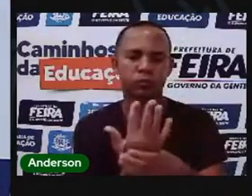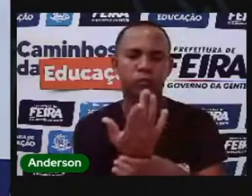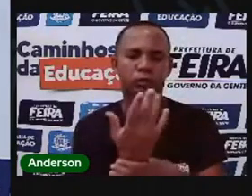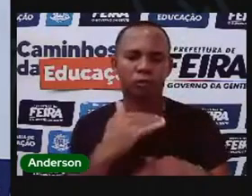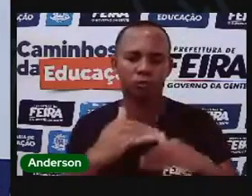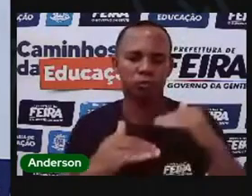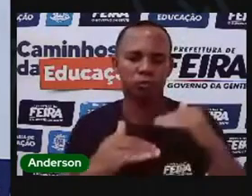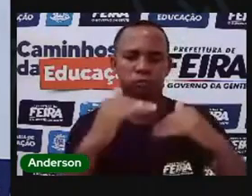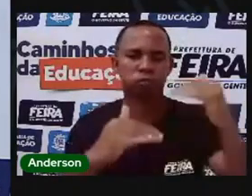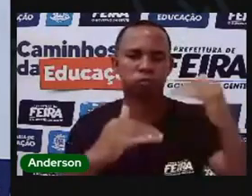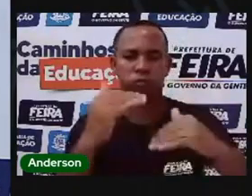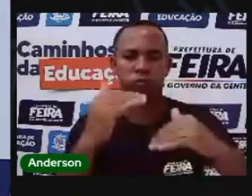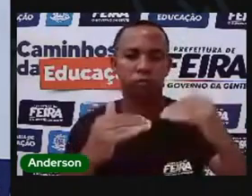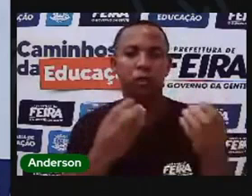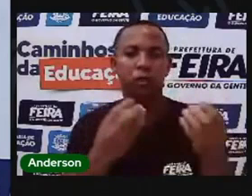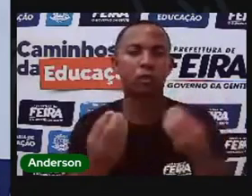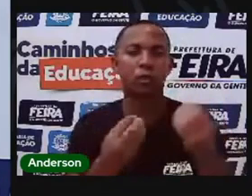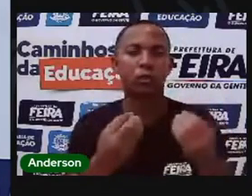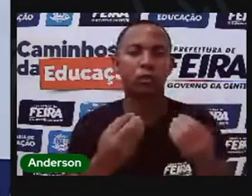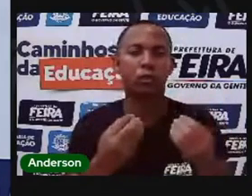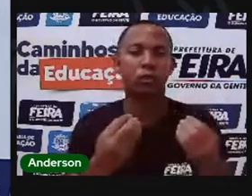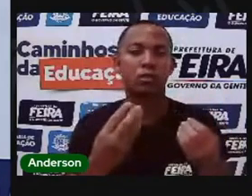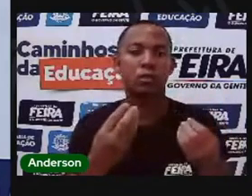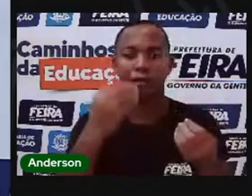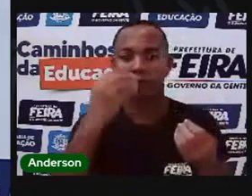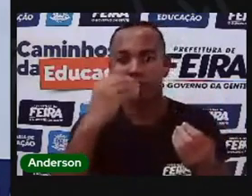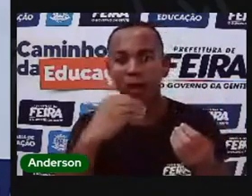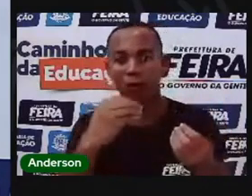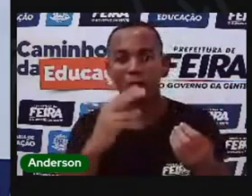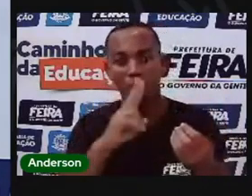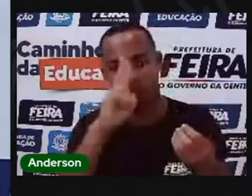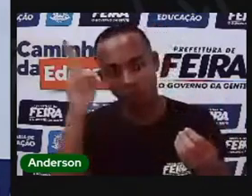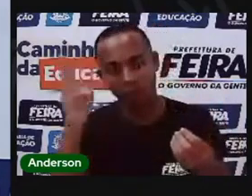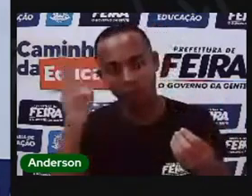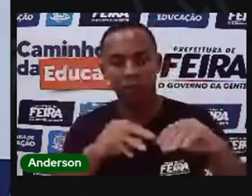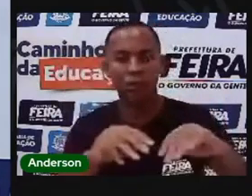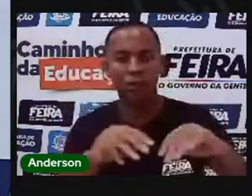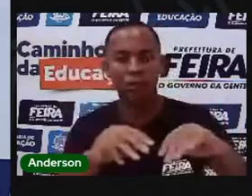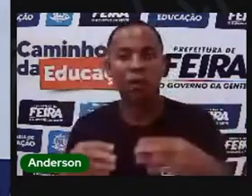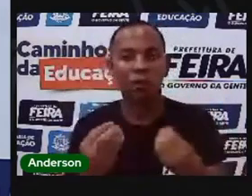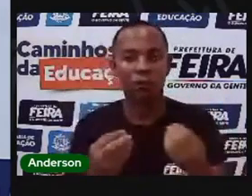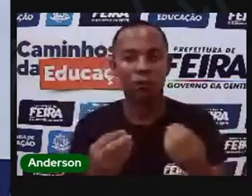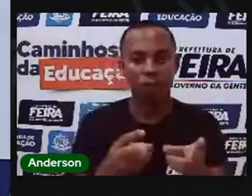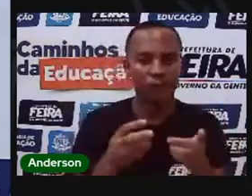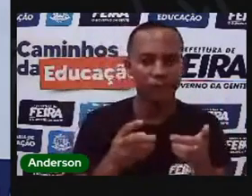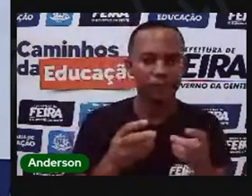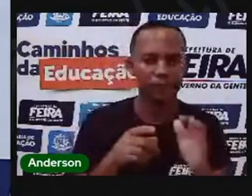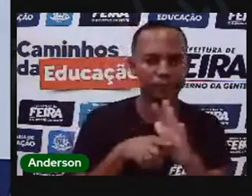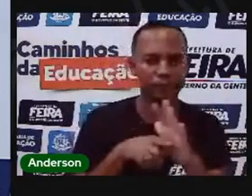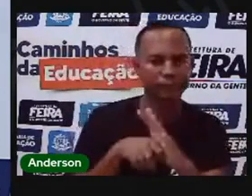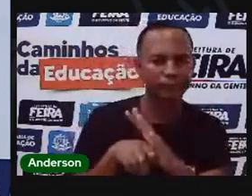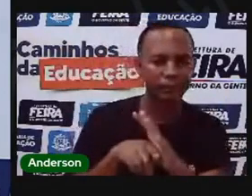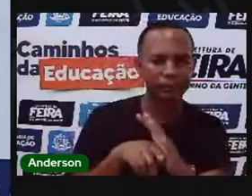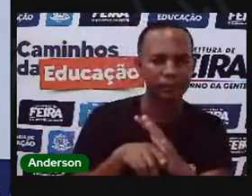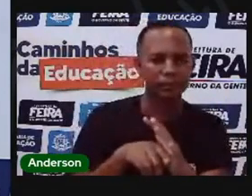fértil? Será que no solo arenoso, pobre em nutrientes? Pronto. Observei, vou analisando, olha,